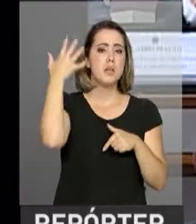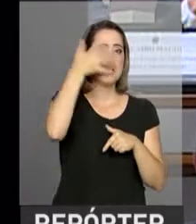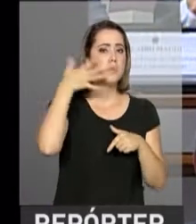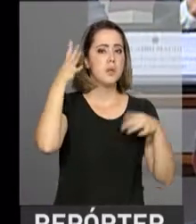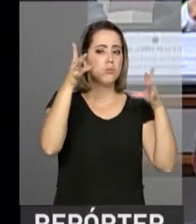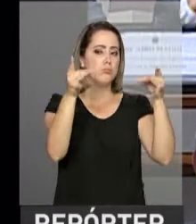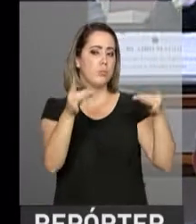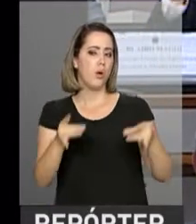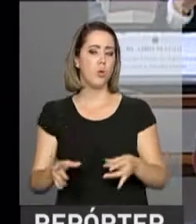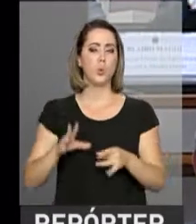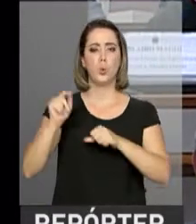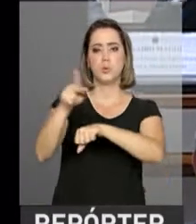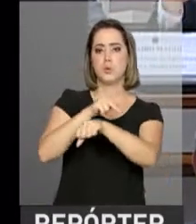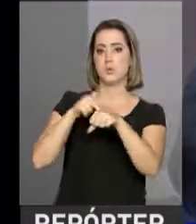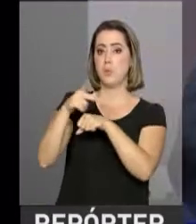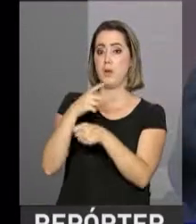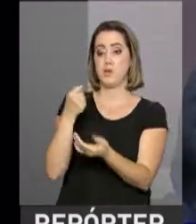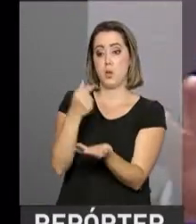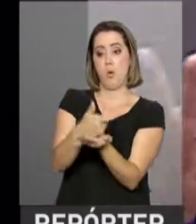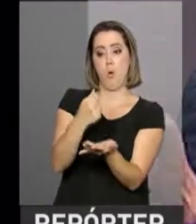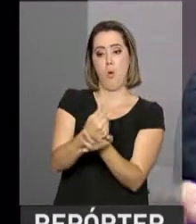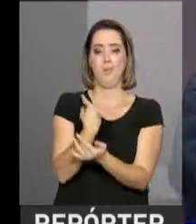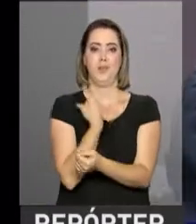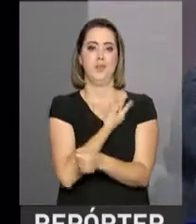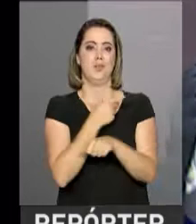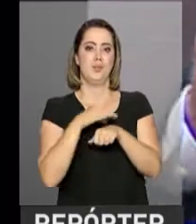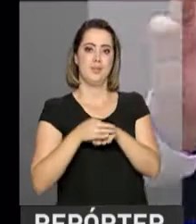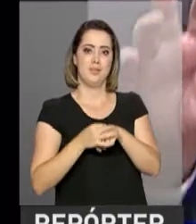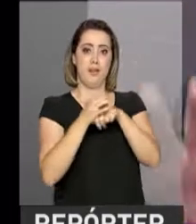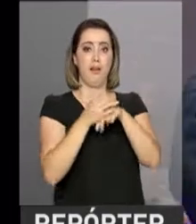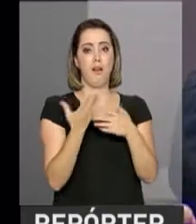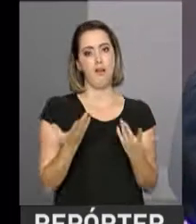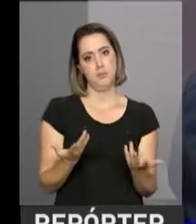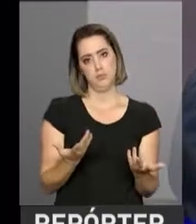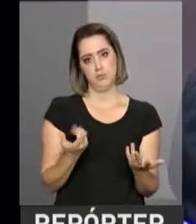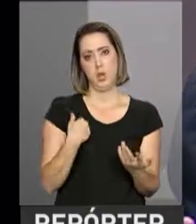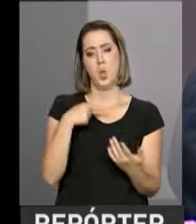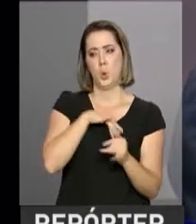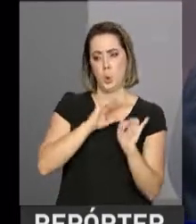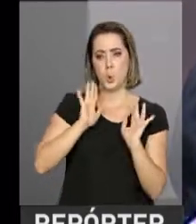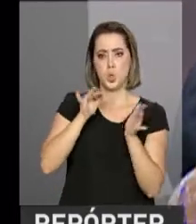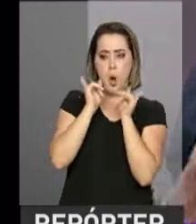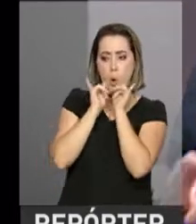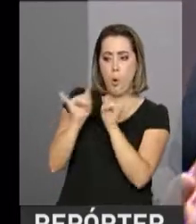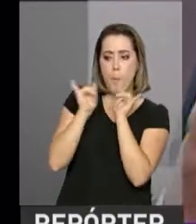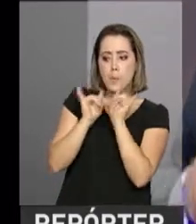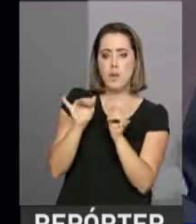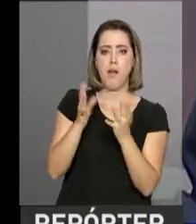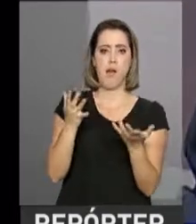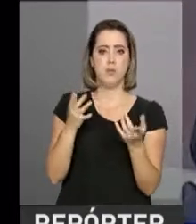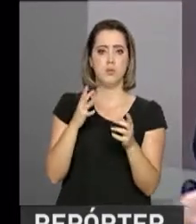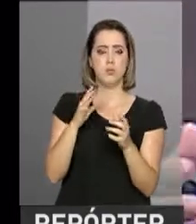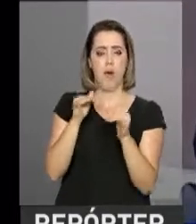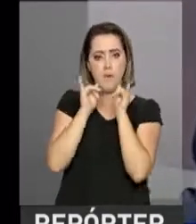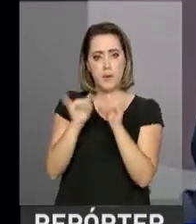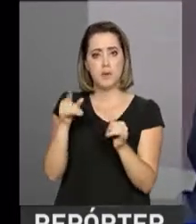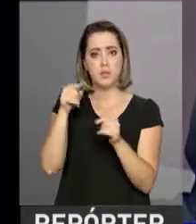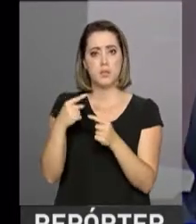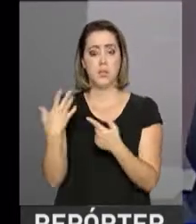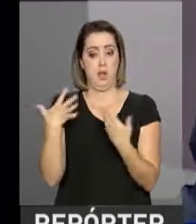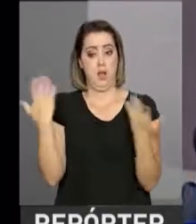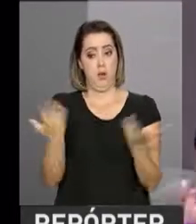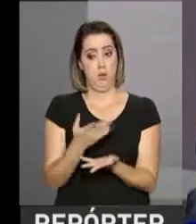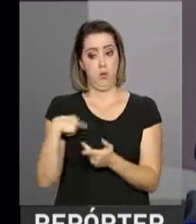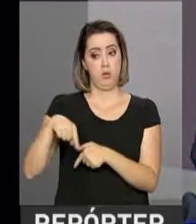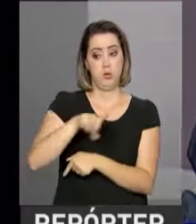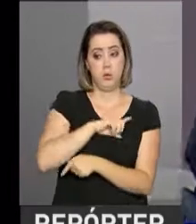cada um dos países importadores. Nós fizemos um comunicado geral a esses países e agora estamos recebendo